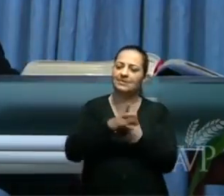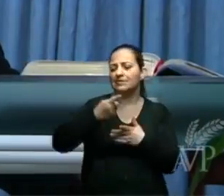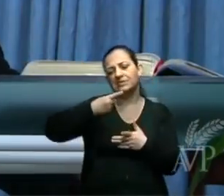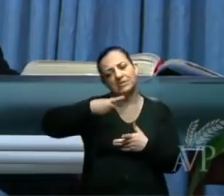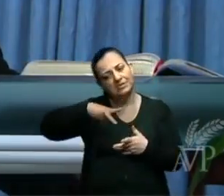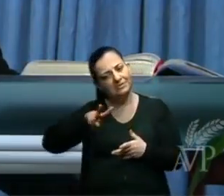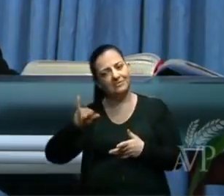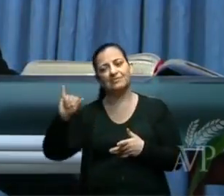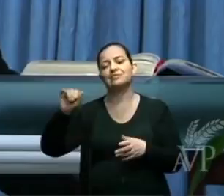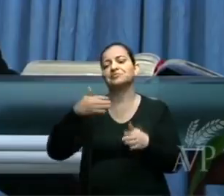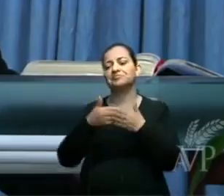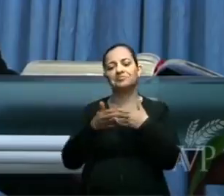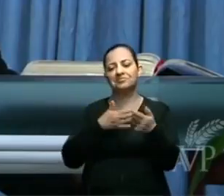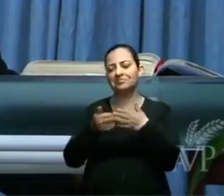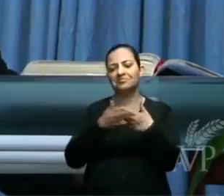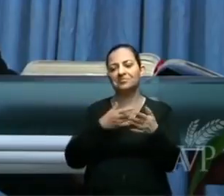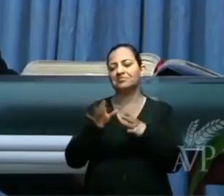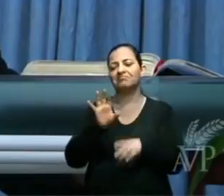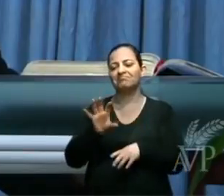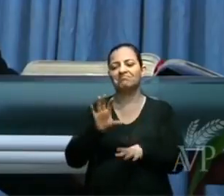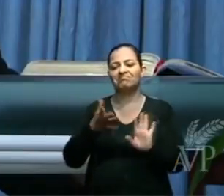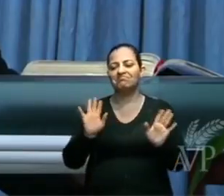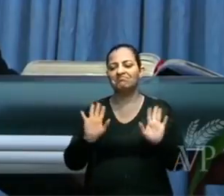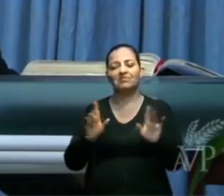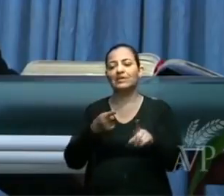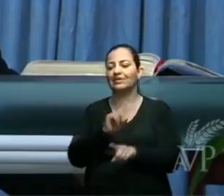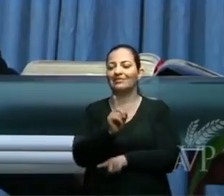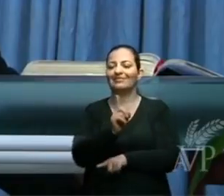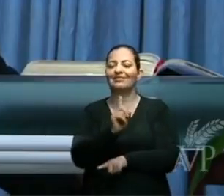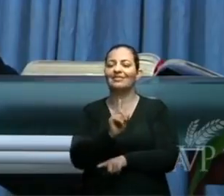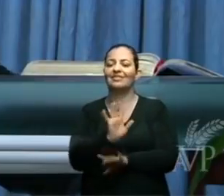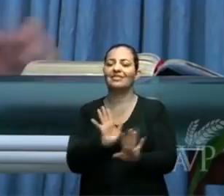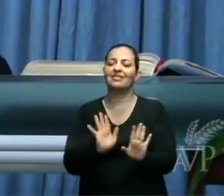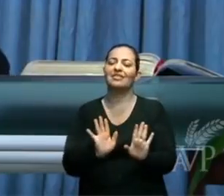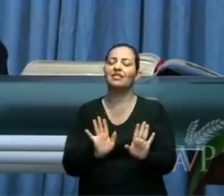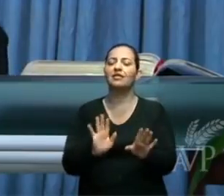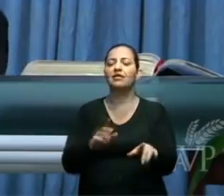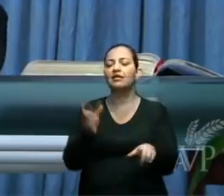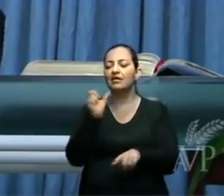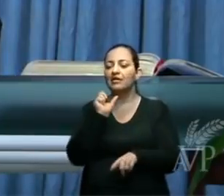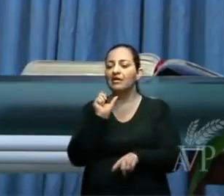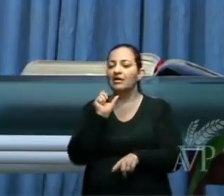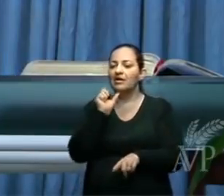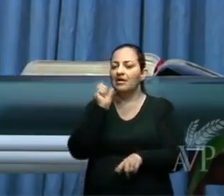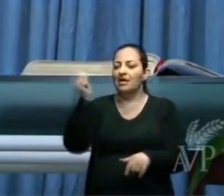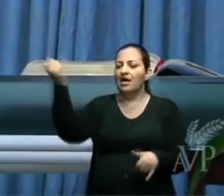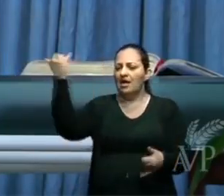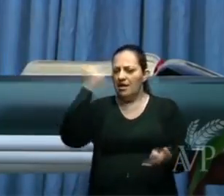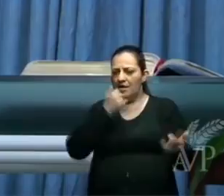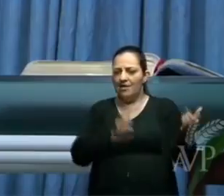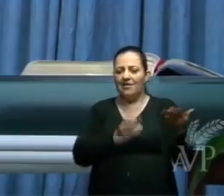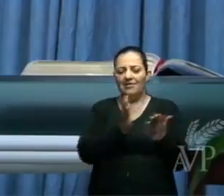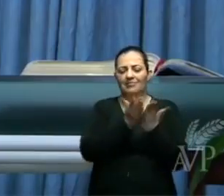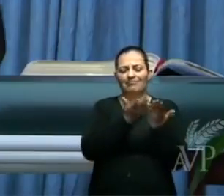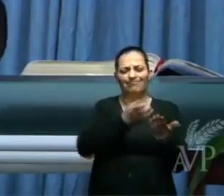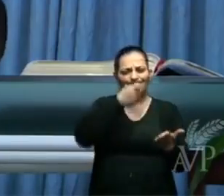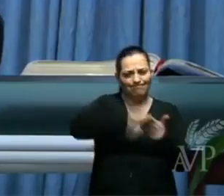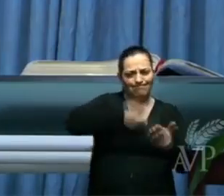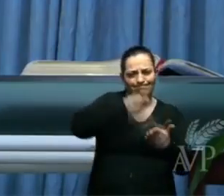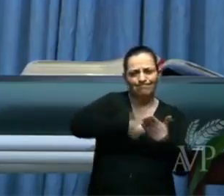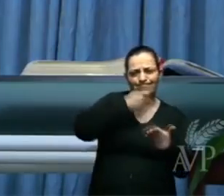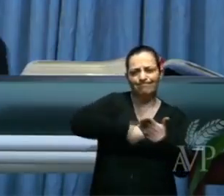jeito mas não é assim a palavra vem ela corta chama atenção